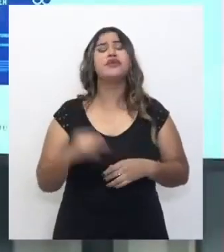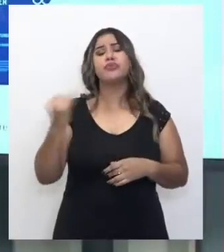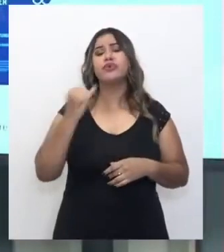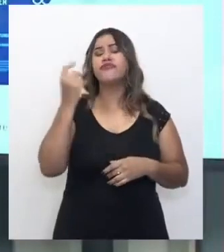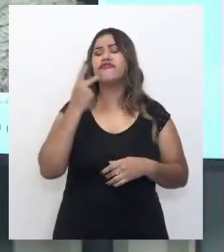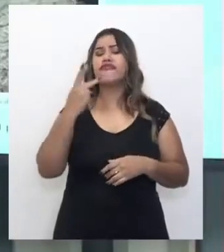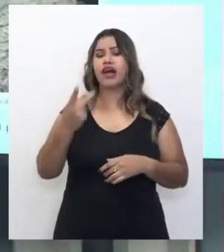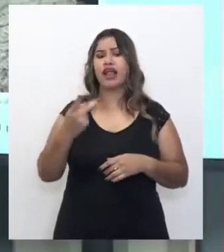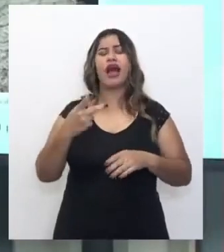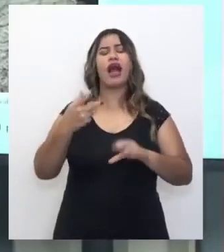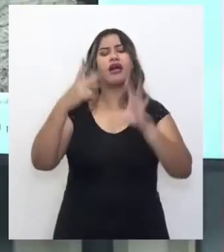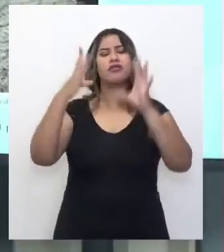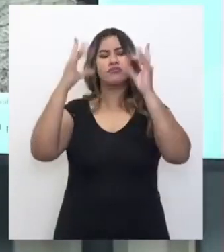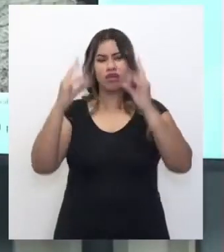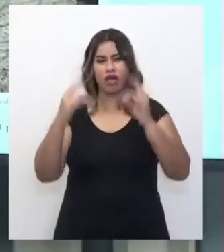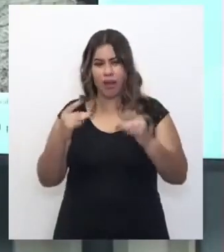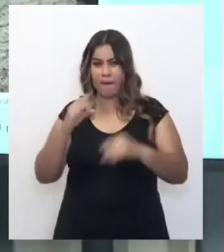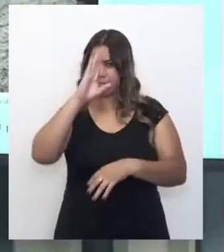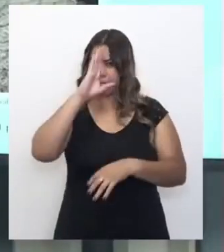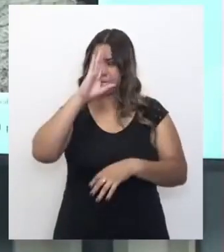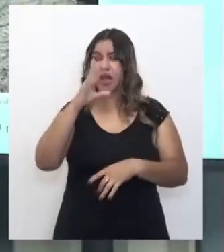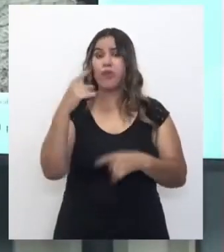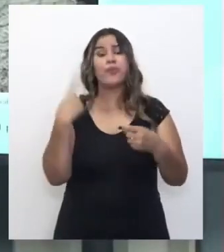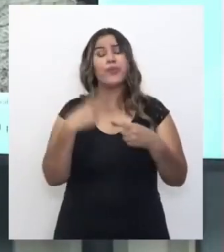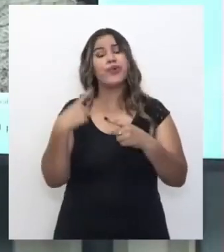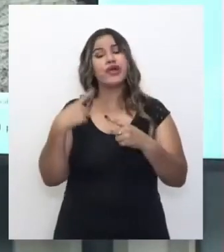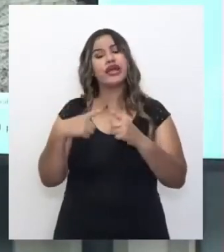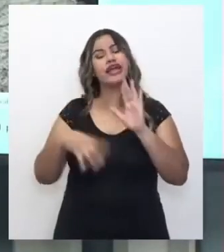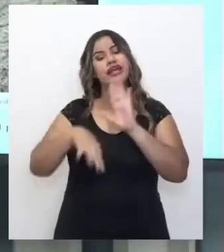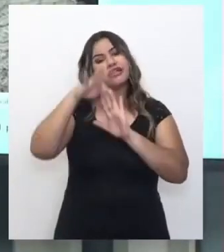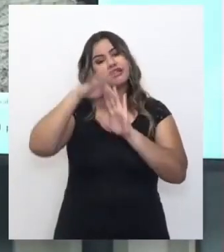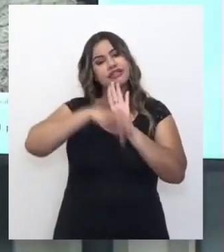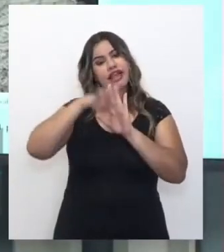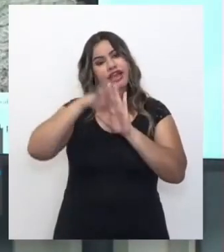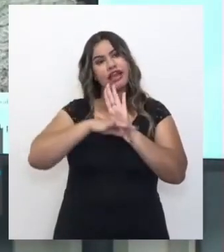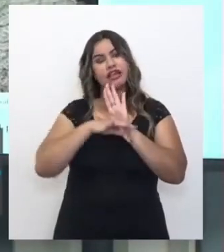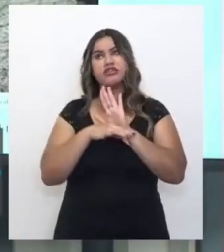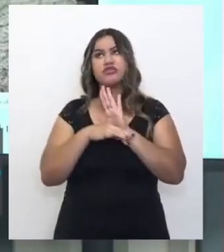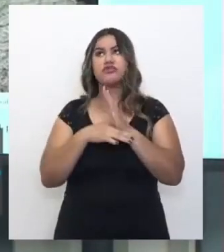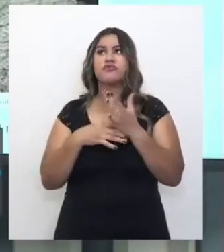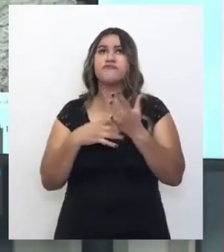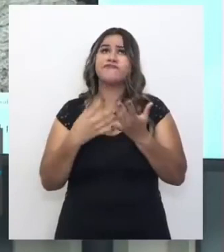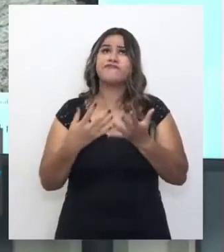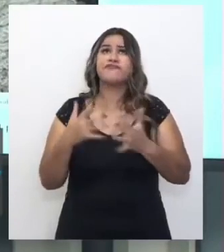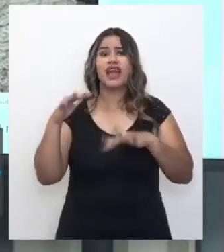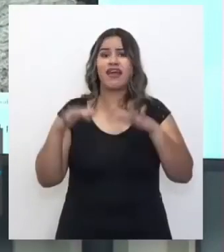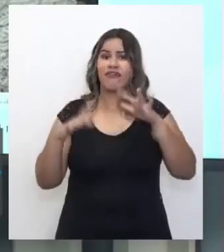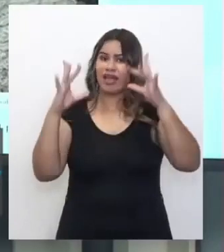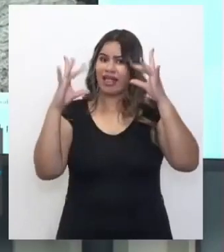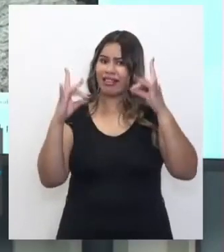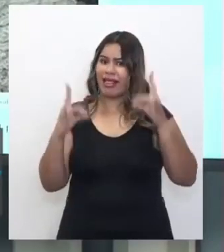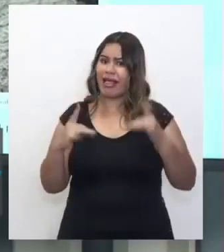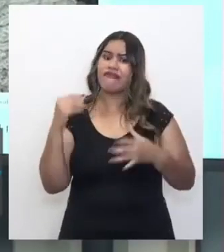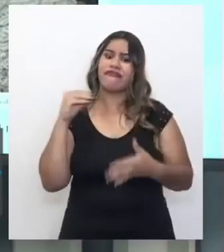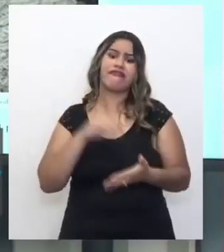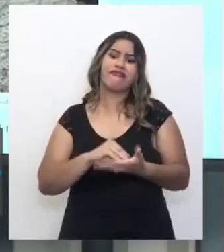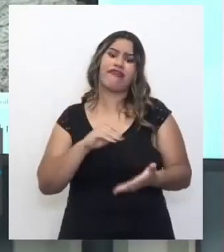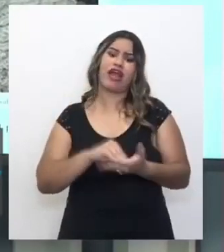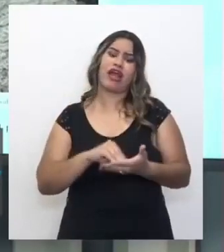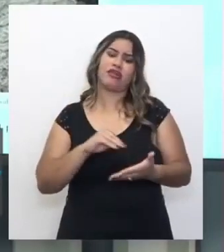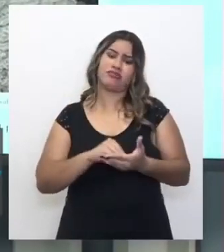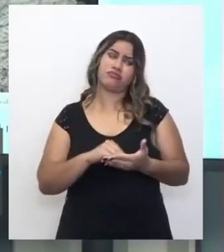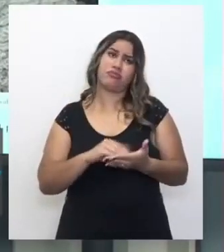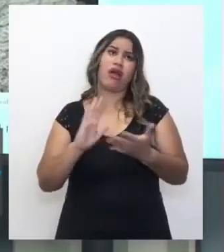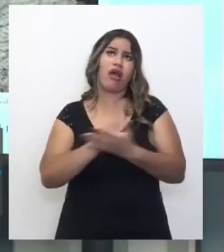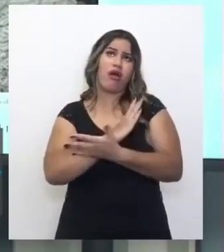predominância descritiva, porque a gente está falando de textos que nem sempre eles são descritivos. Eles podem ser textos